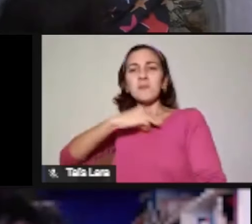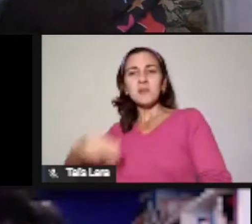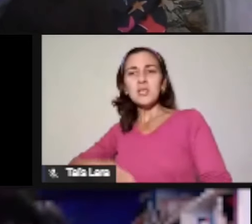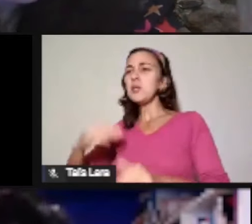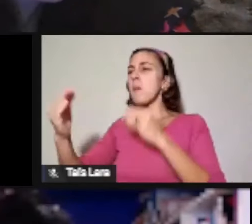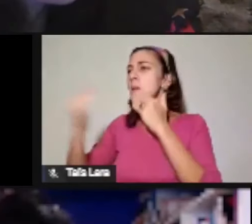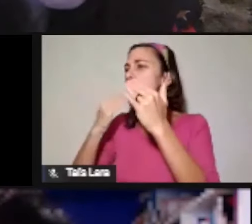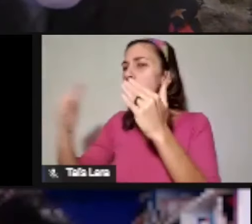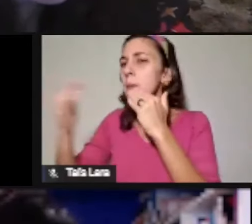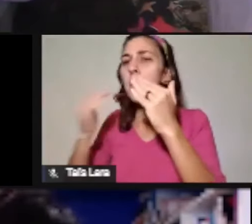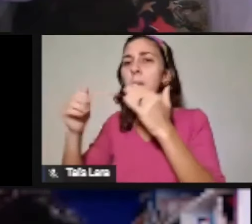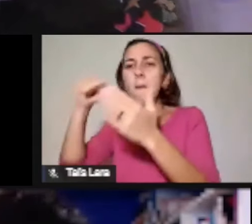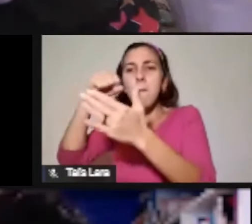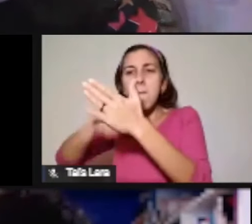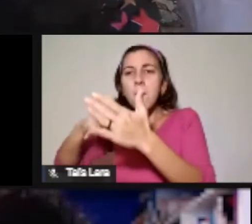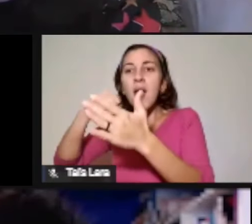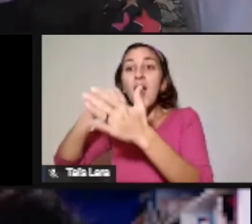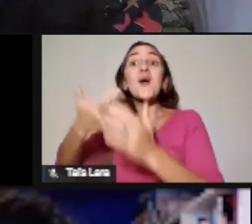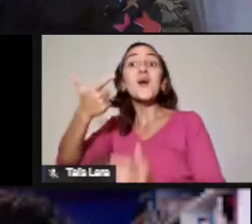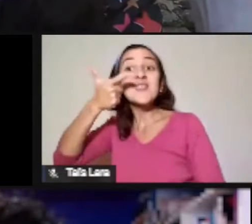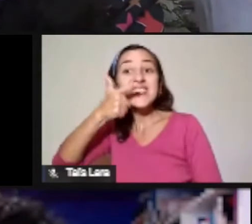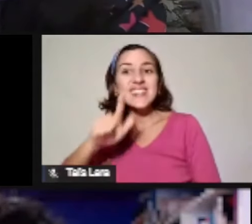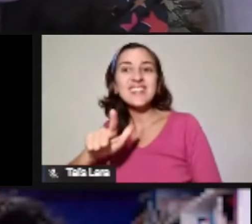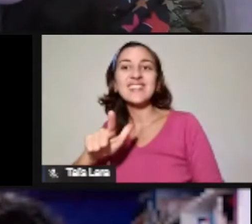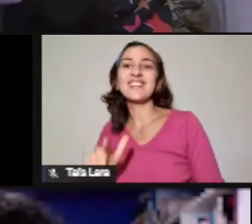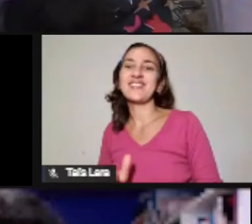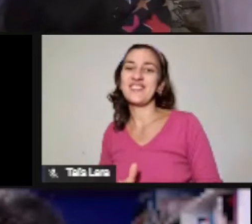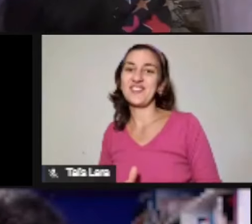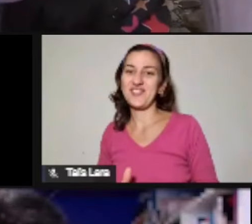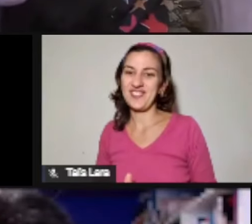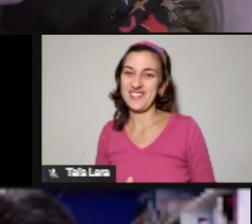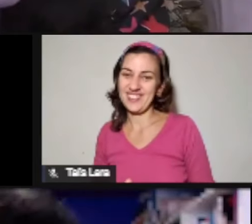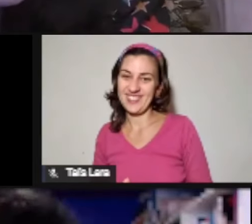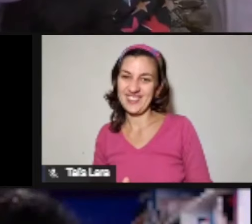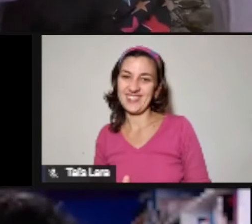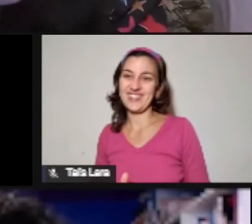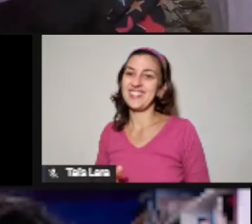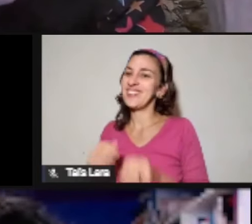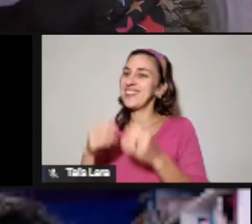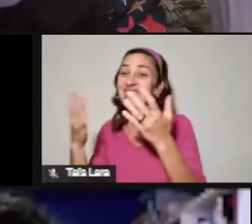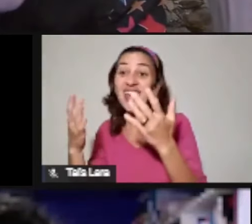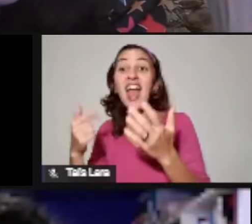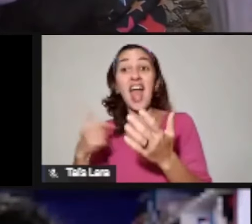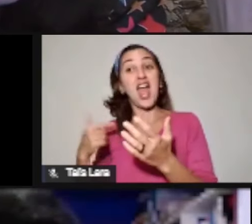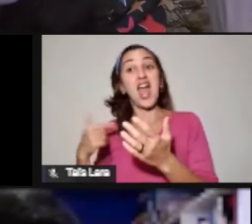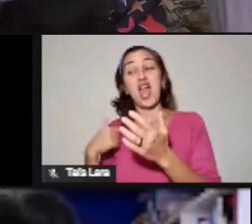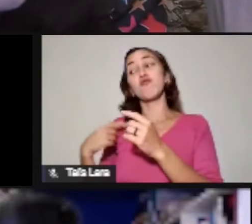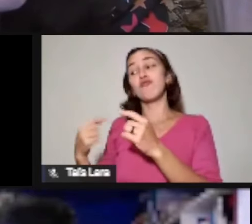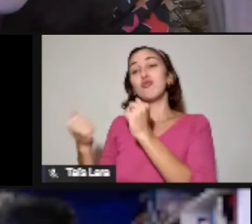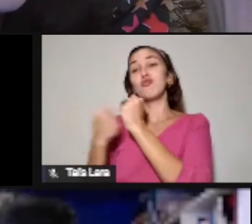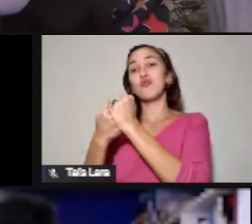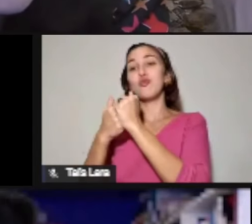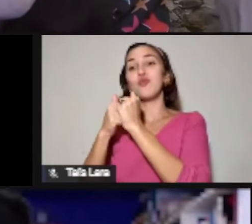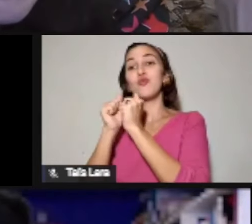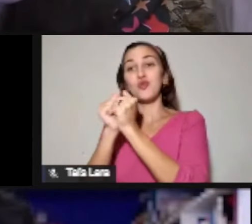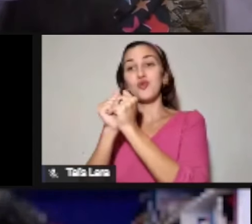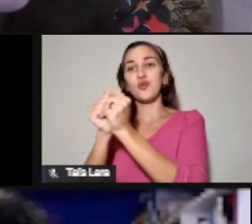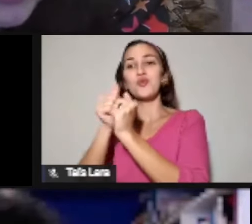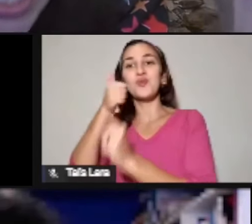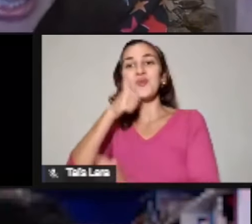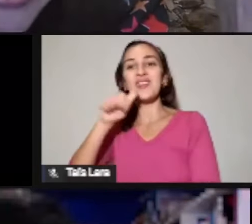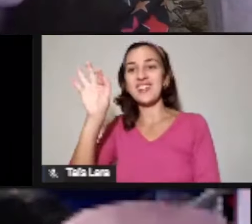Obrigada. Lembrando que isso foi avisado por Fafá no começo da pandemia. Então, aqui, mulher, é tudo junto e misturado, viu? E aí, aqui,